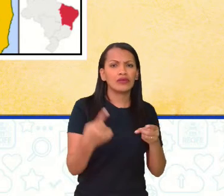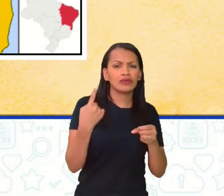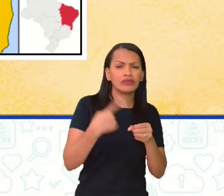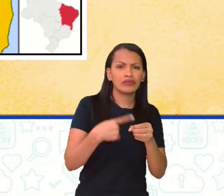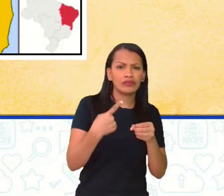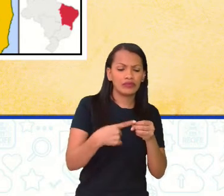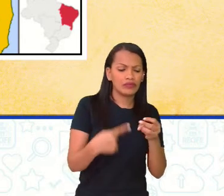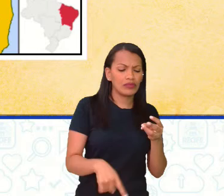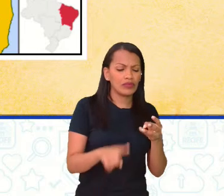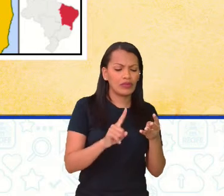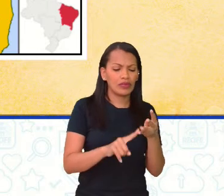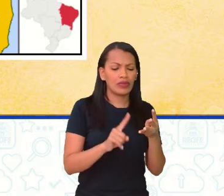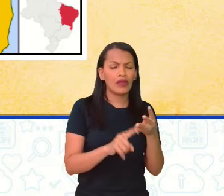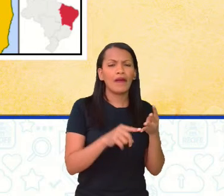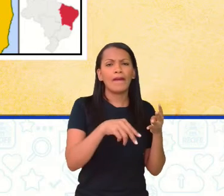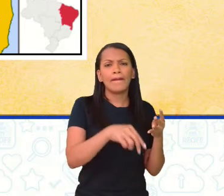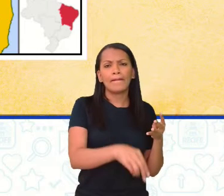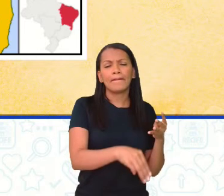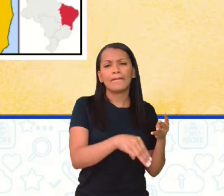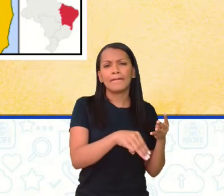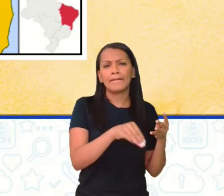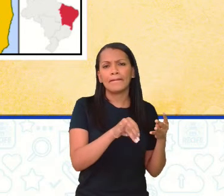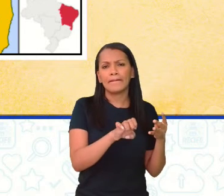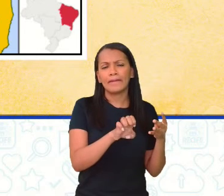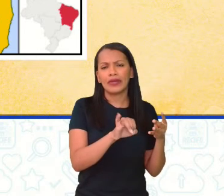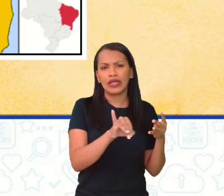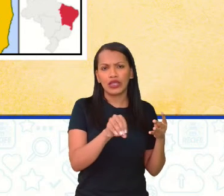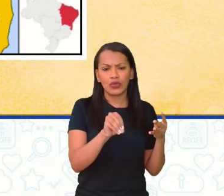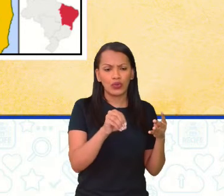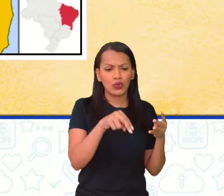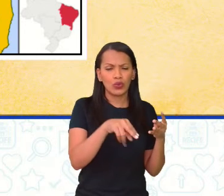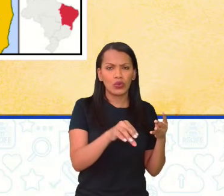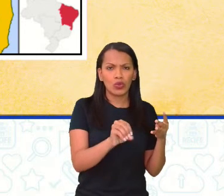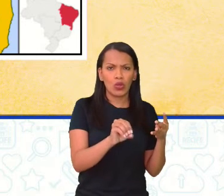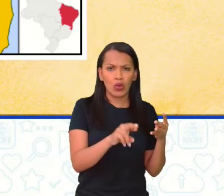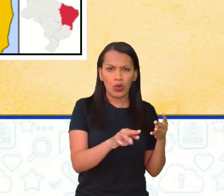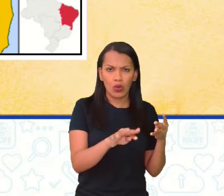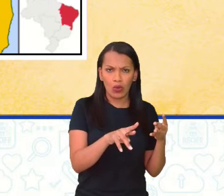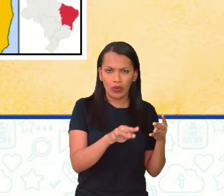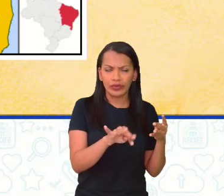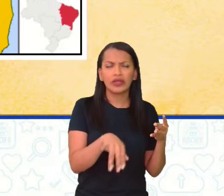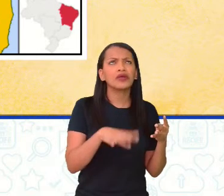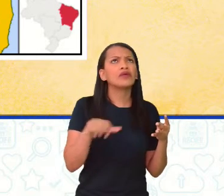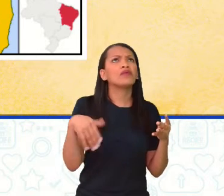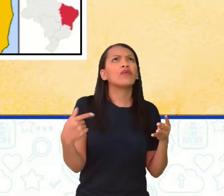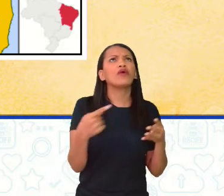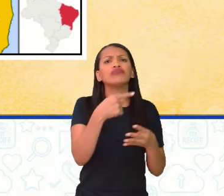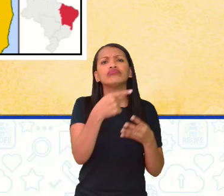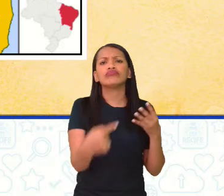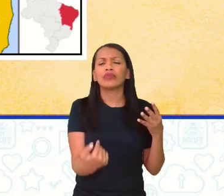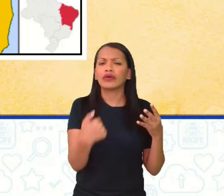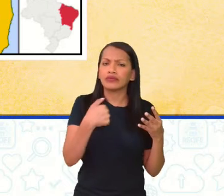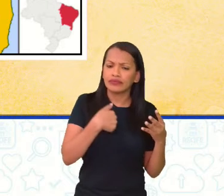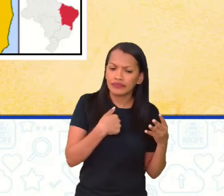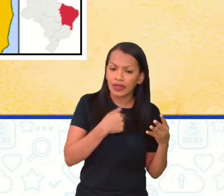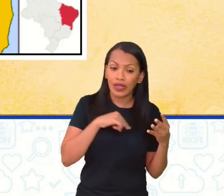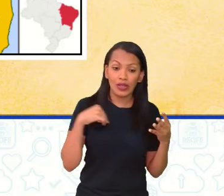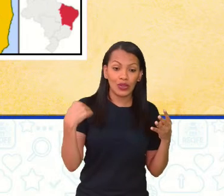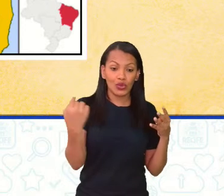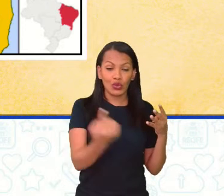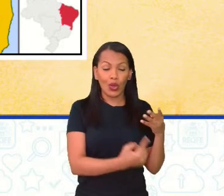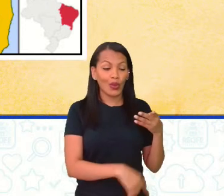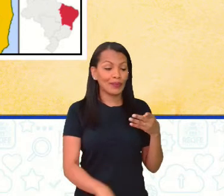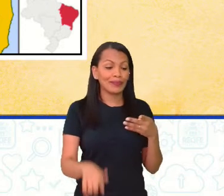vamos ter o meio norte. Sim, professor, em qual subdivisão dessa gente está? Nós estamos na zona da mata,